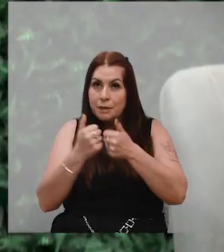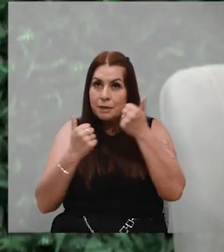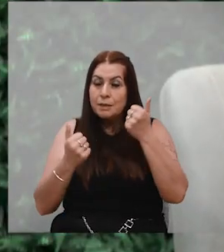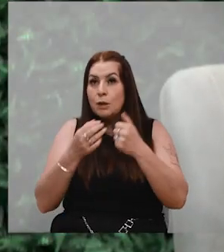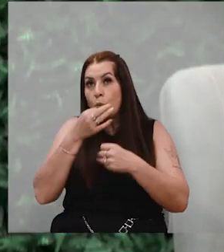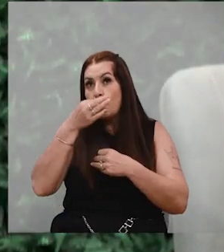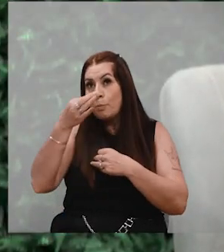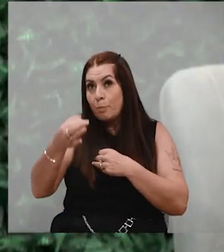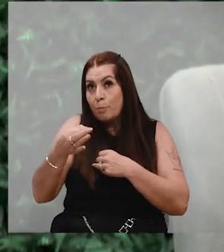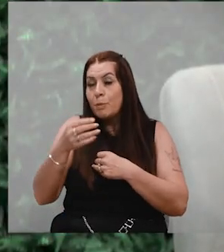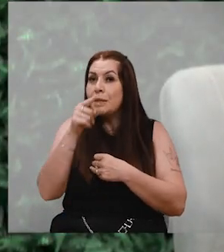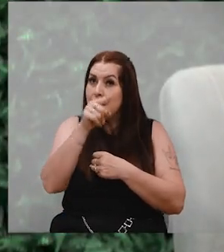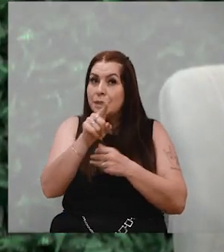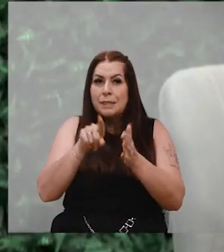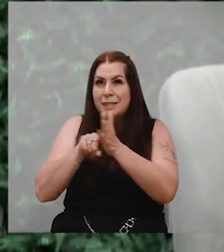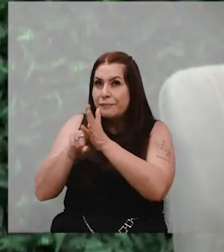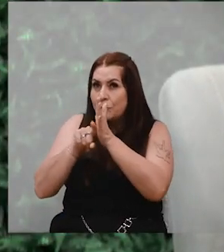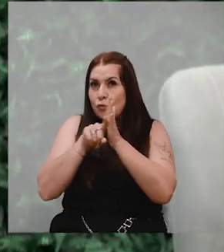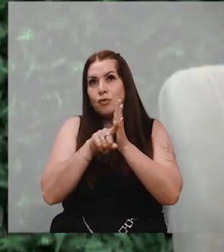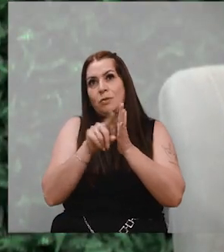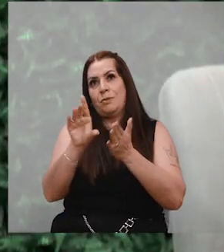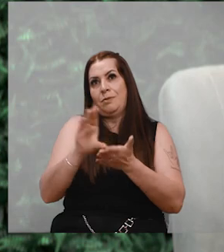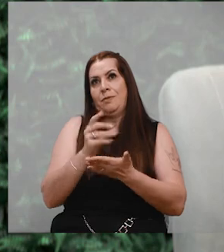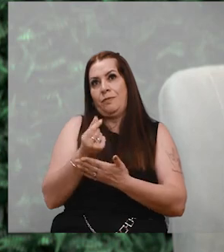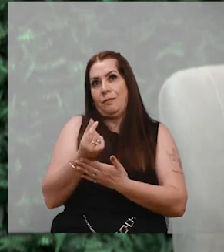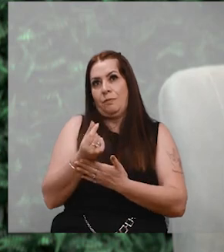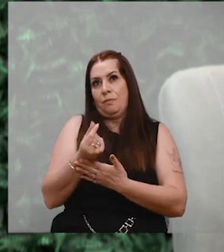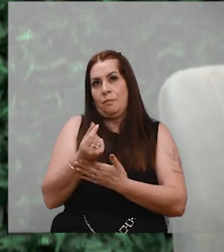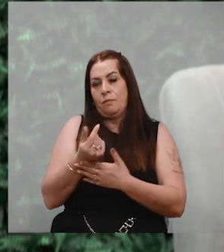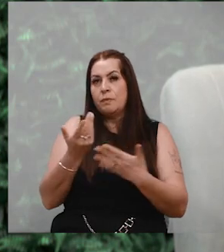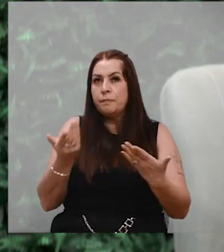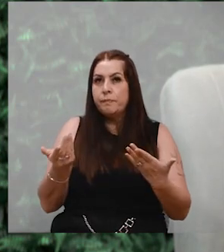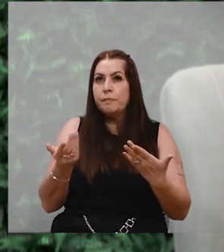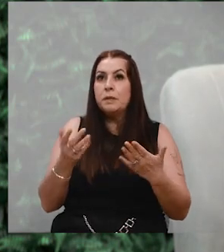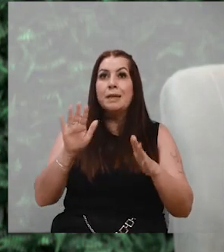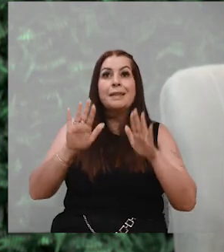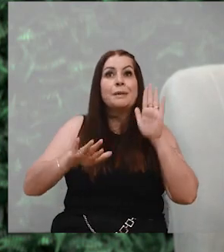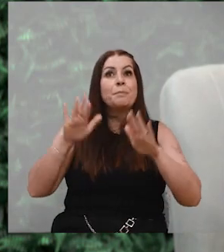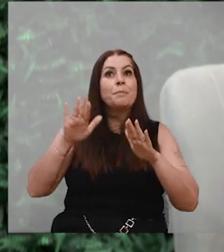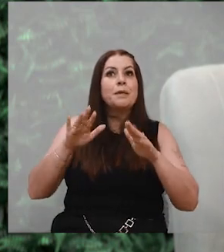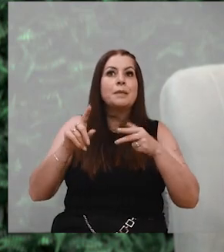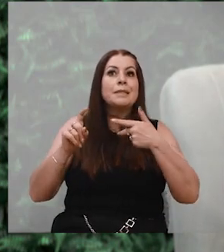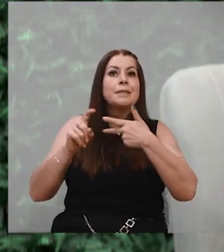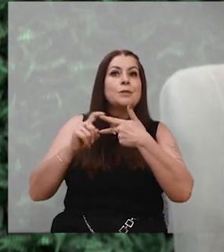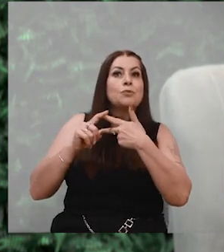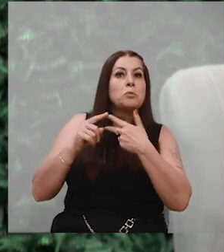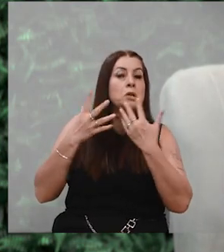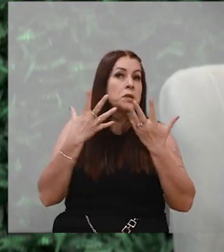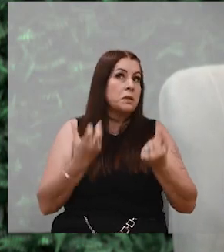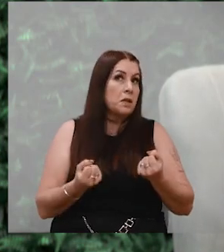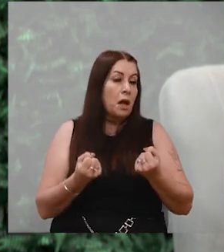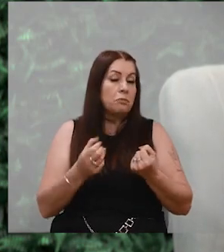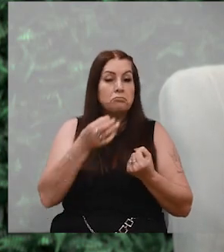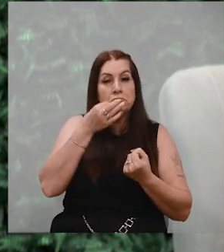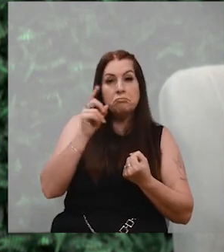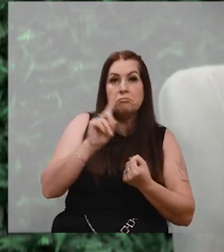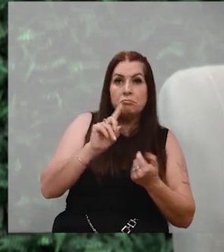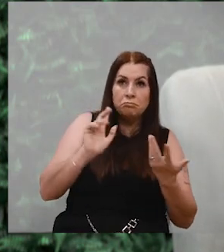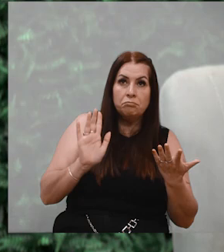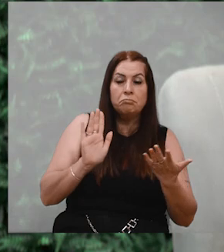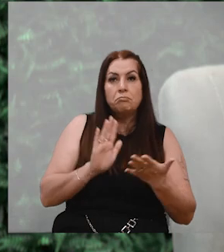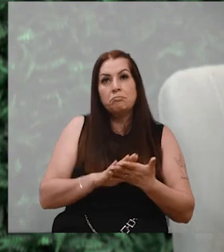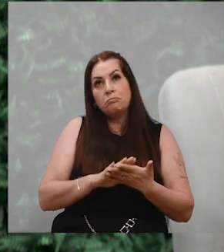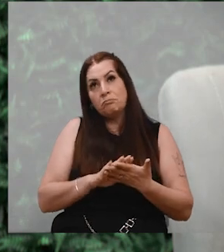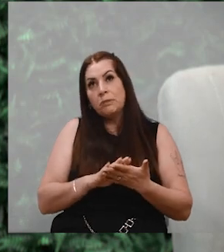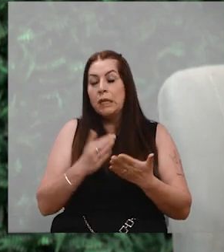ela sugere para que seja investido esse valor. Mas aí depende do executivo acatar essa sugestão ou